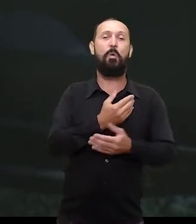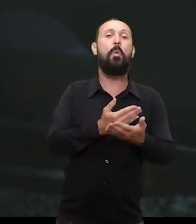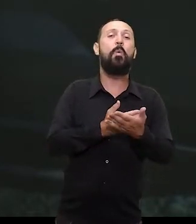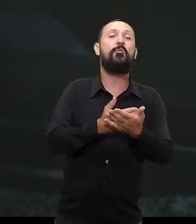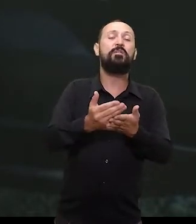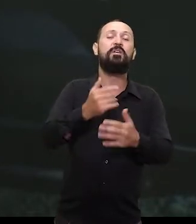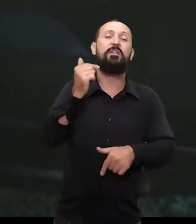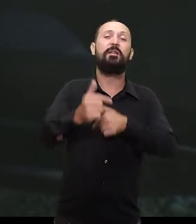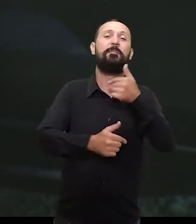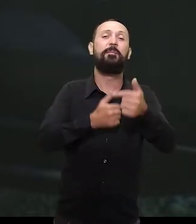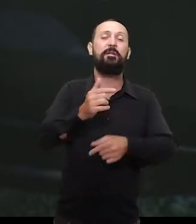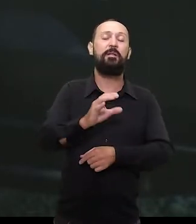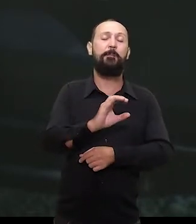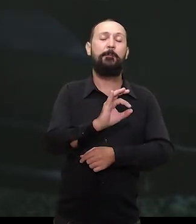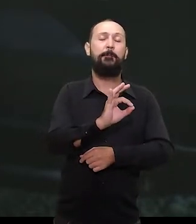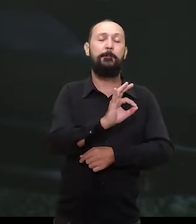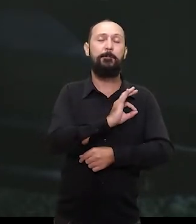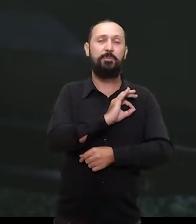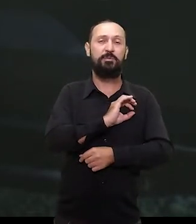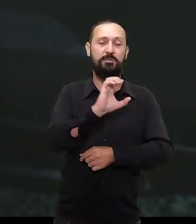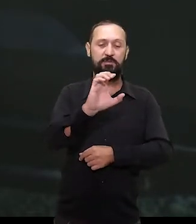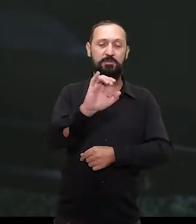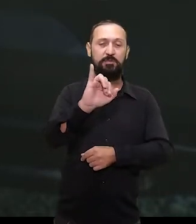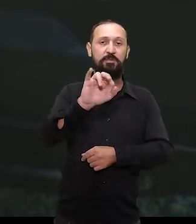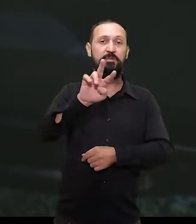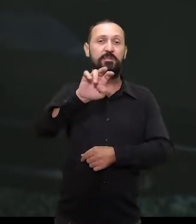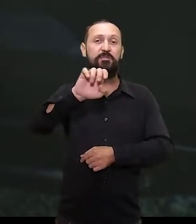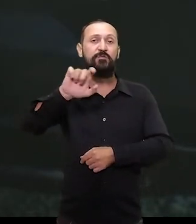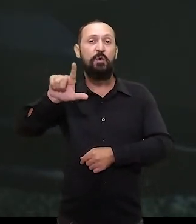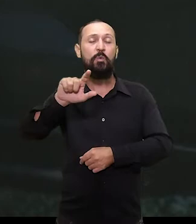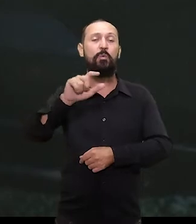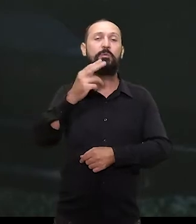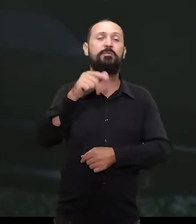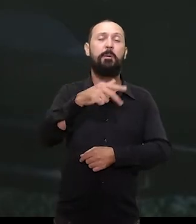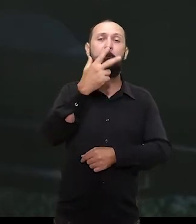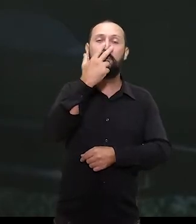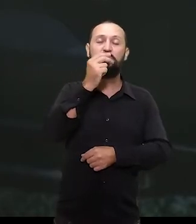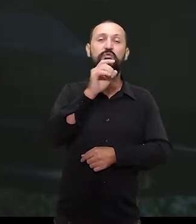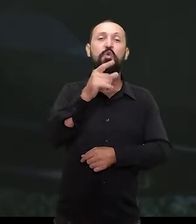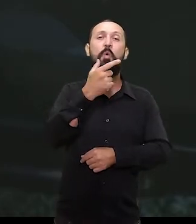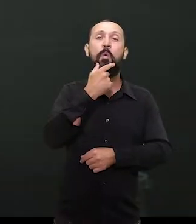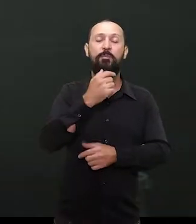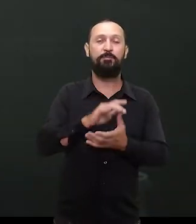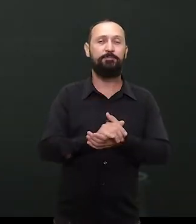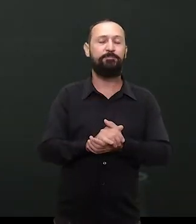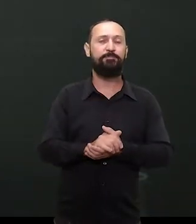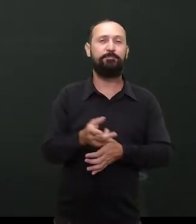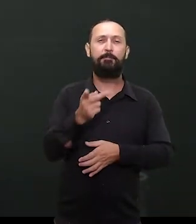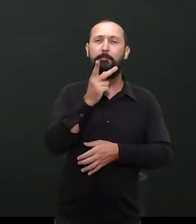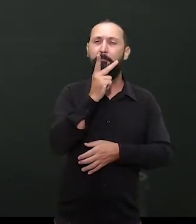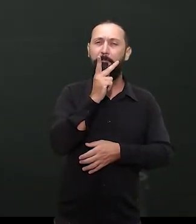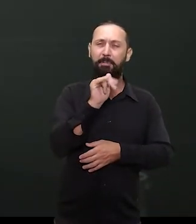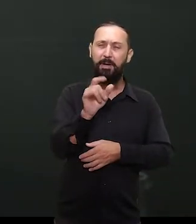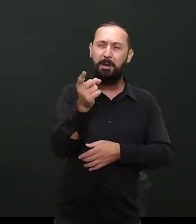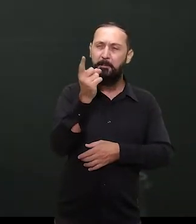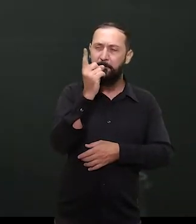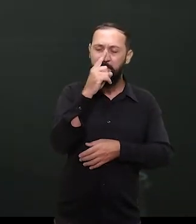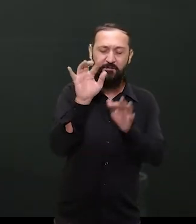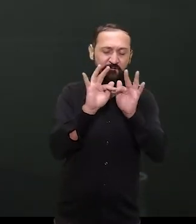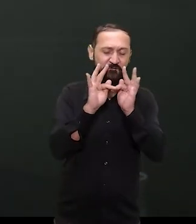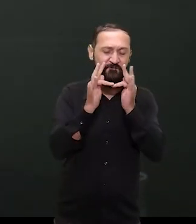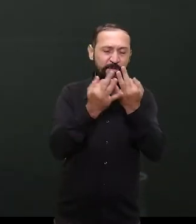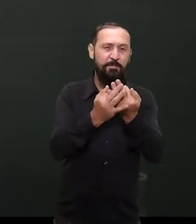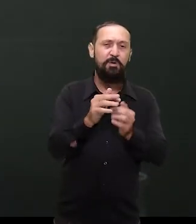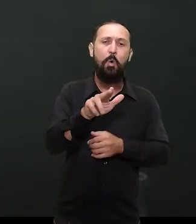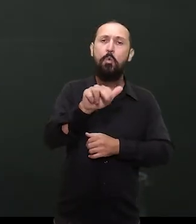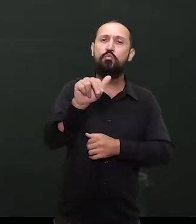senhora ingressar na Polícia Civil nessa carreira que era vista como se fosse só para homens meus pais nunca